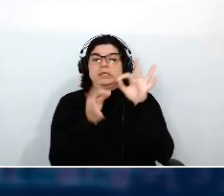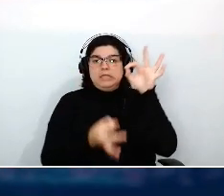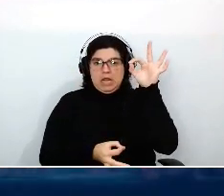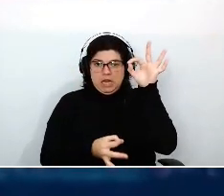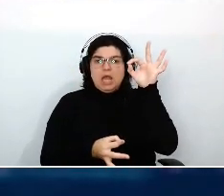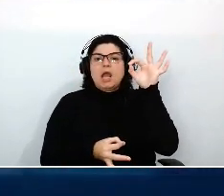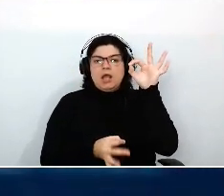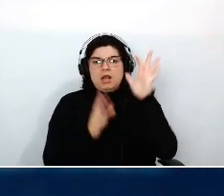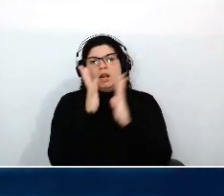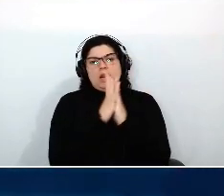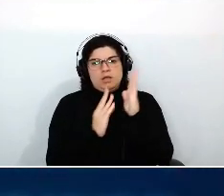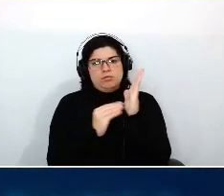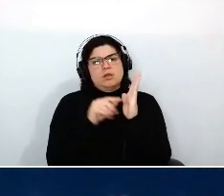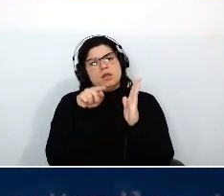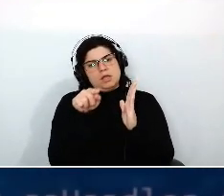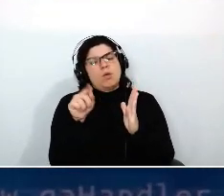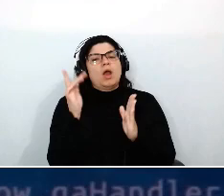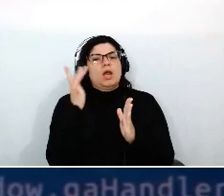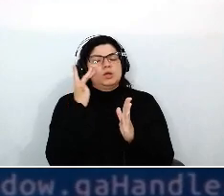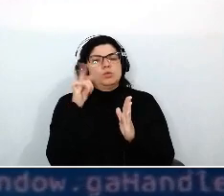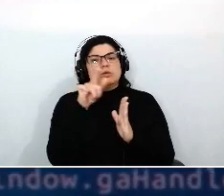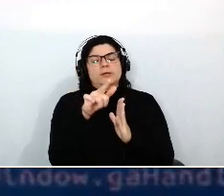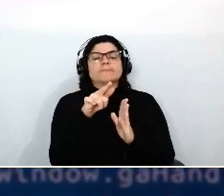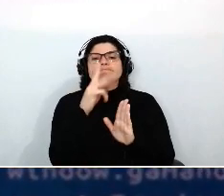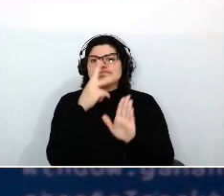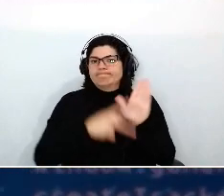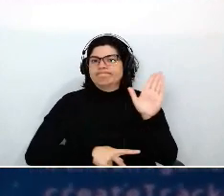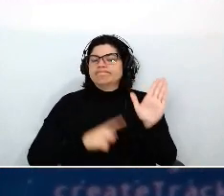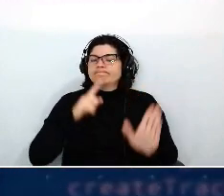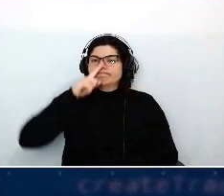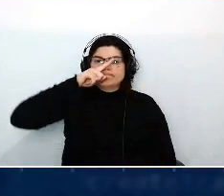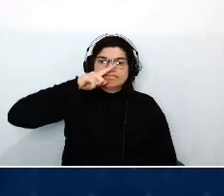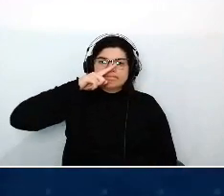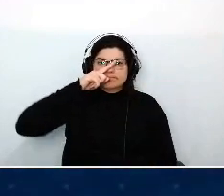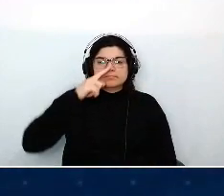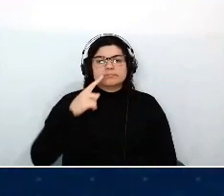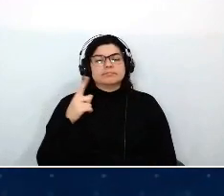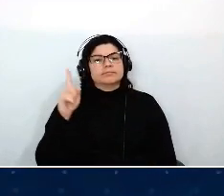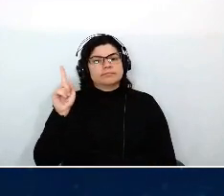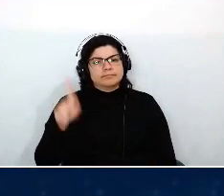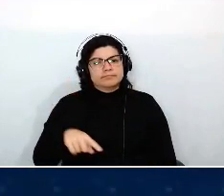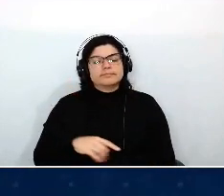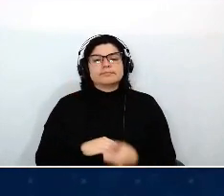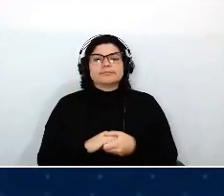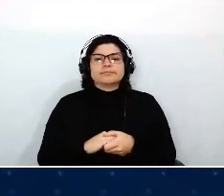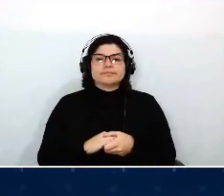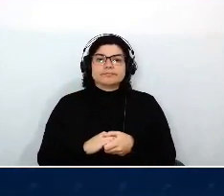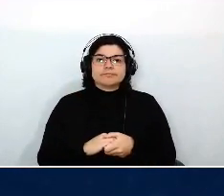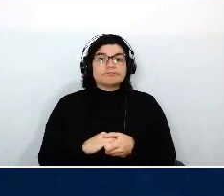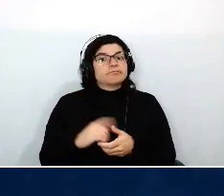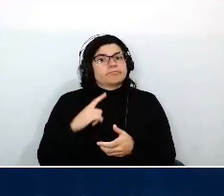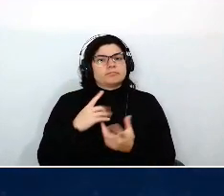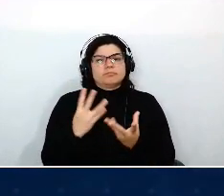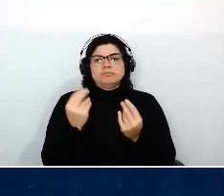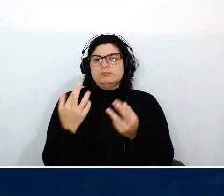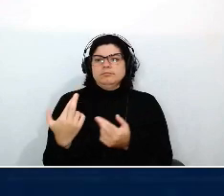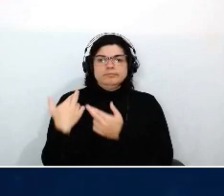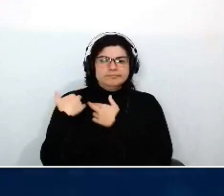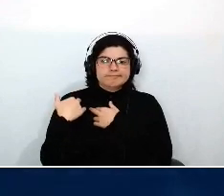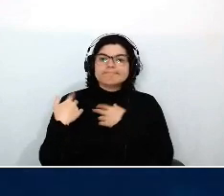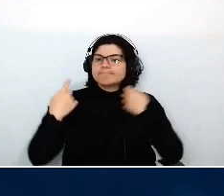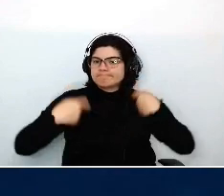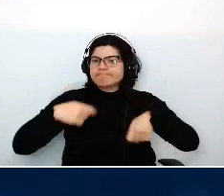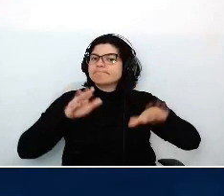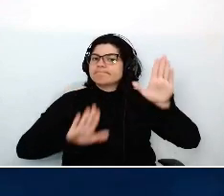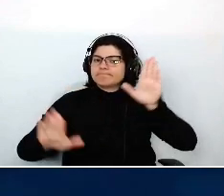feature que eu considero ela bem perigosa, assim, ela é bem tio bem, assim, sabe? É grande responsabilidade, tem que usar com cuidado,